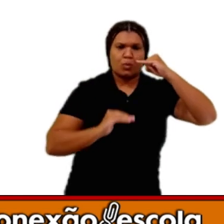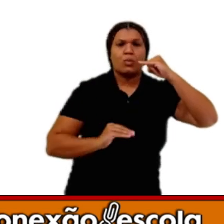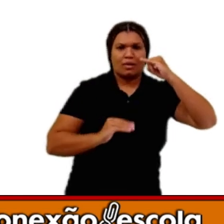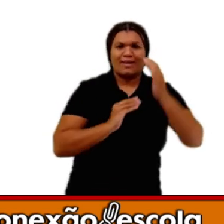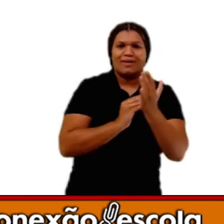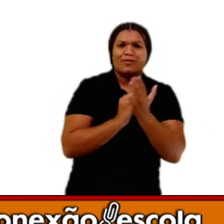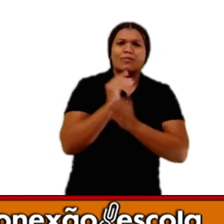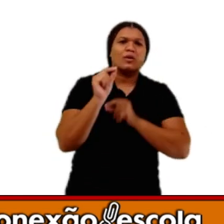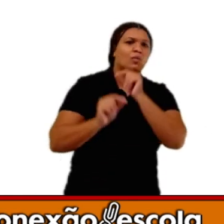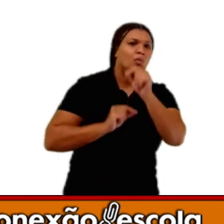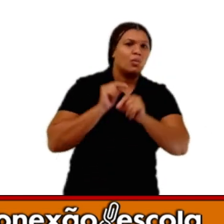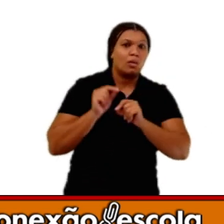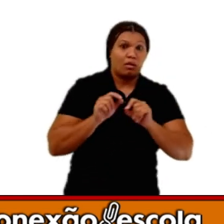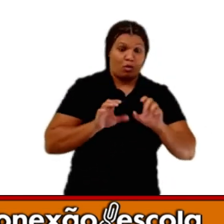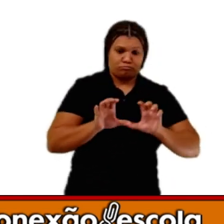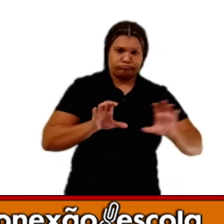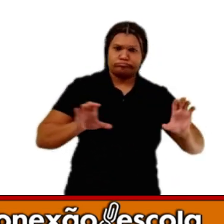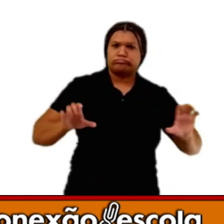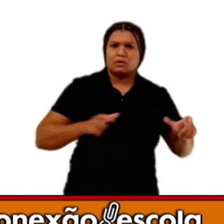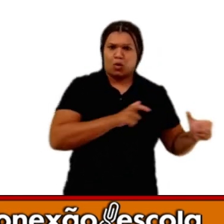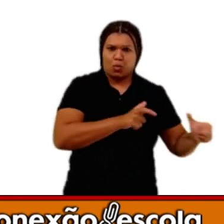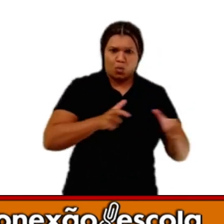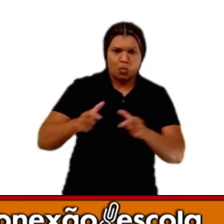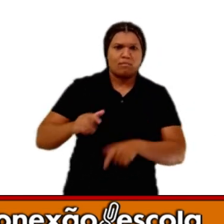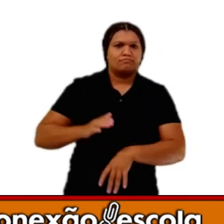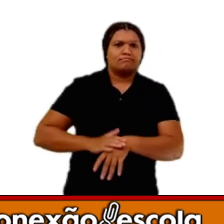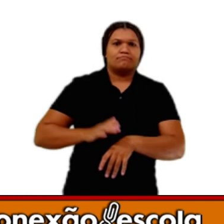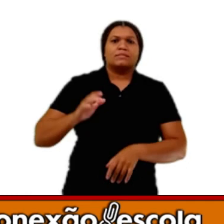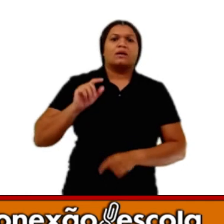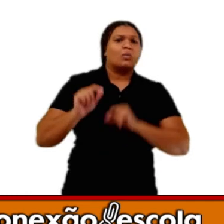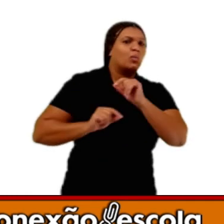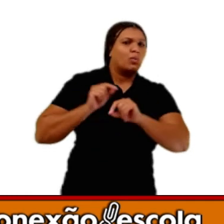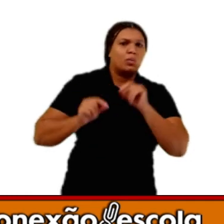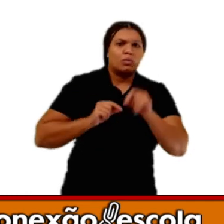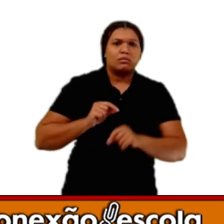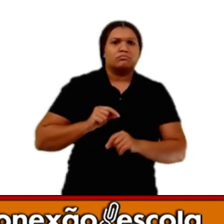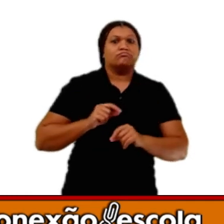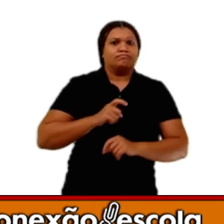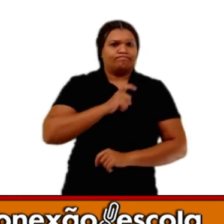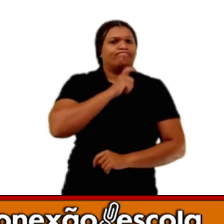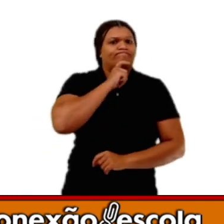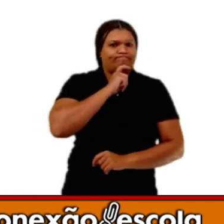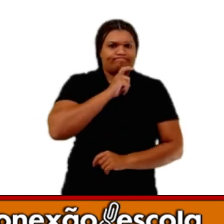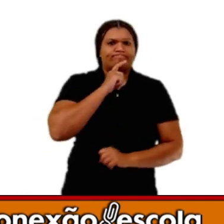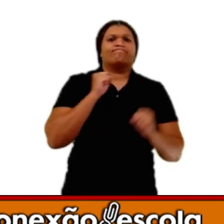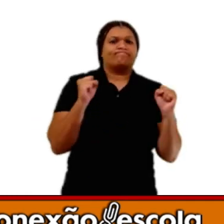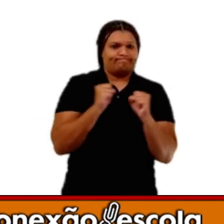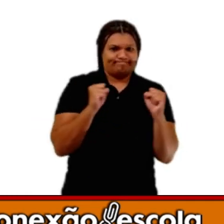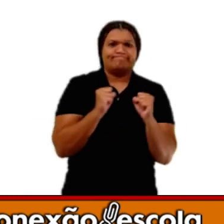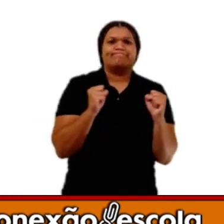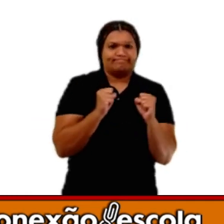vou entrando em regiões de maiores latitudes e, por sua